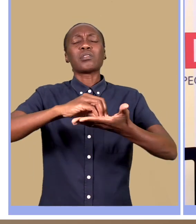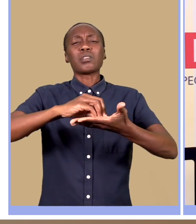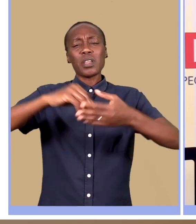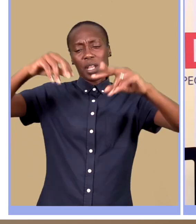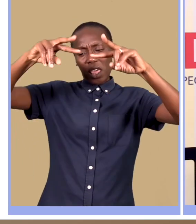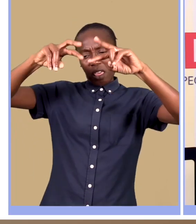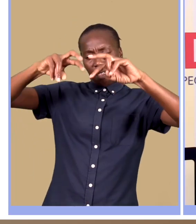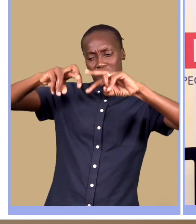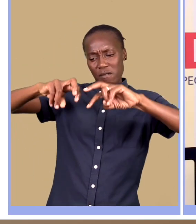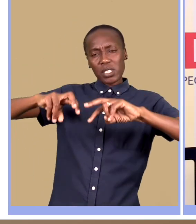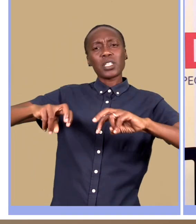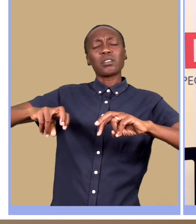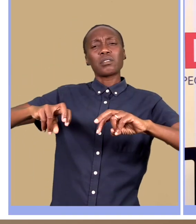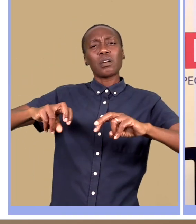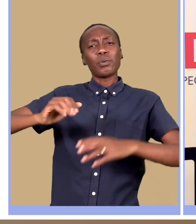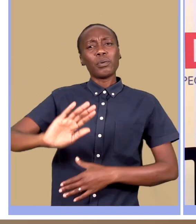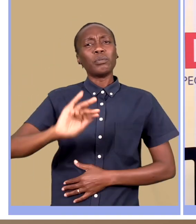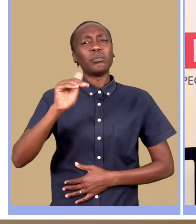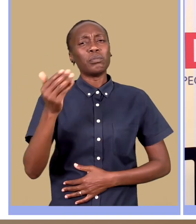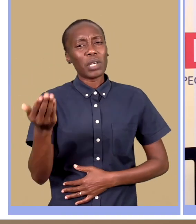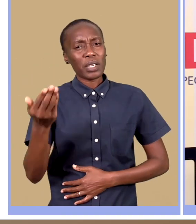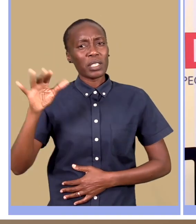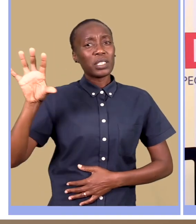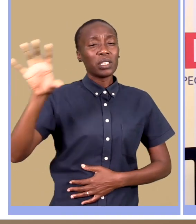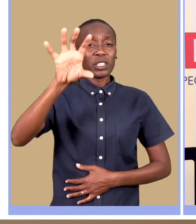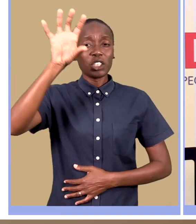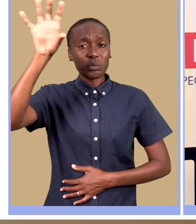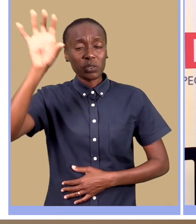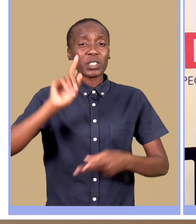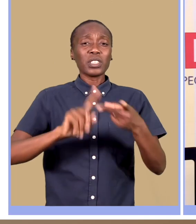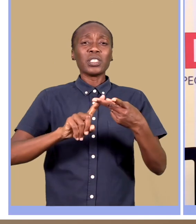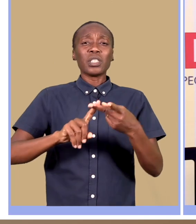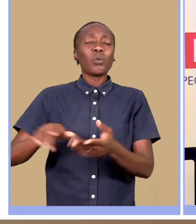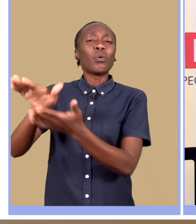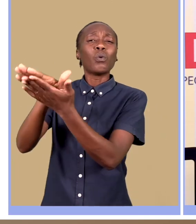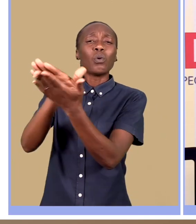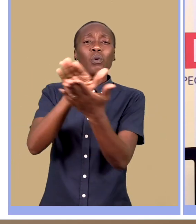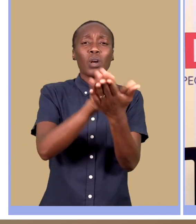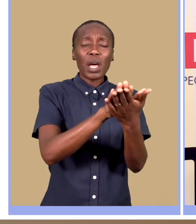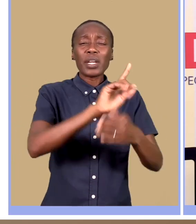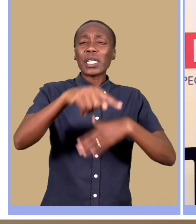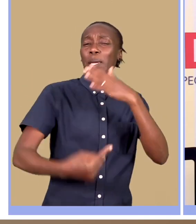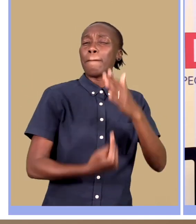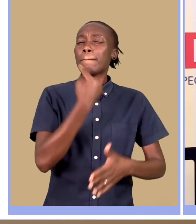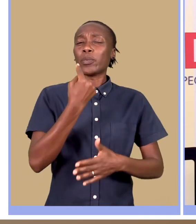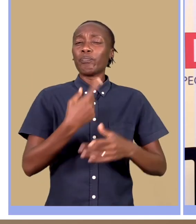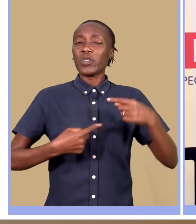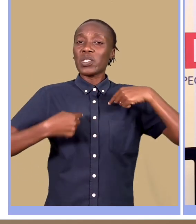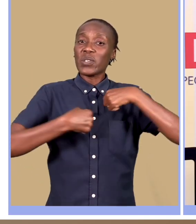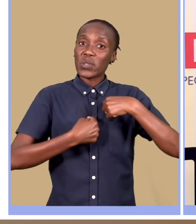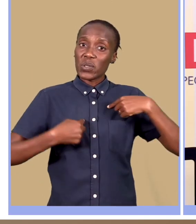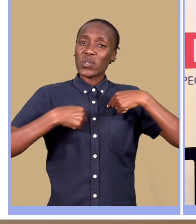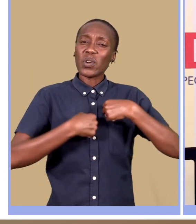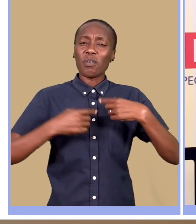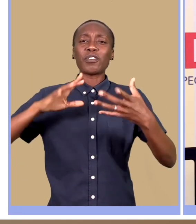trazer essa investigação para essas províncias, essas localidades que são propensas, mais